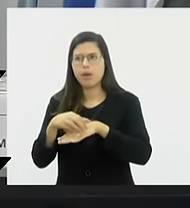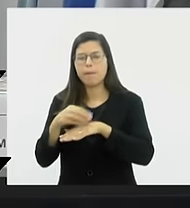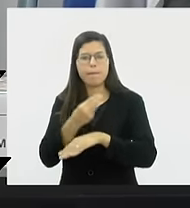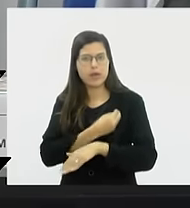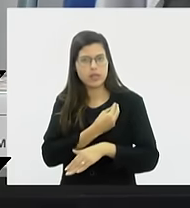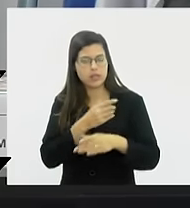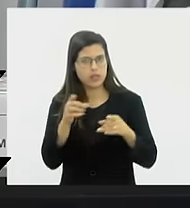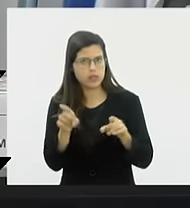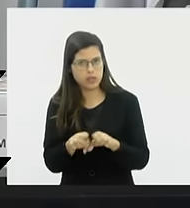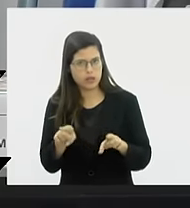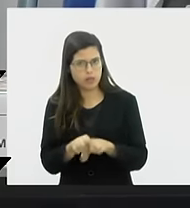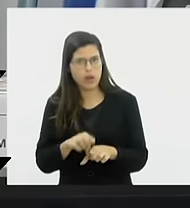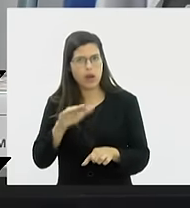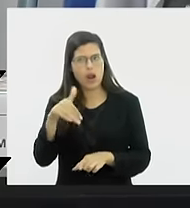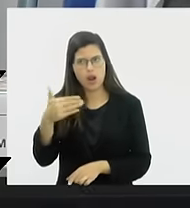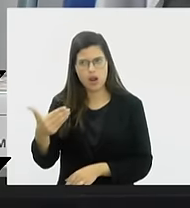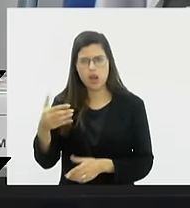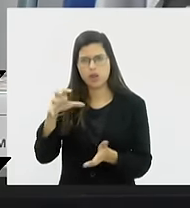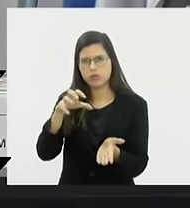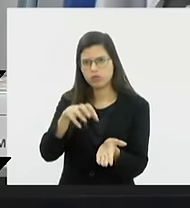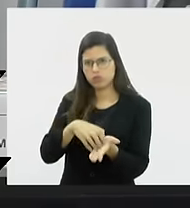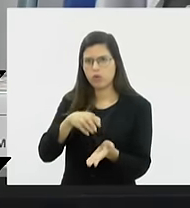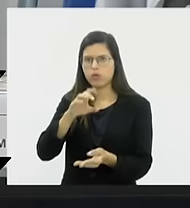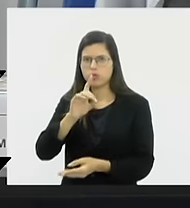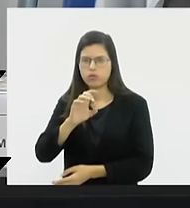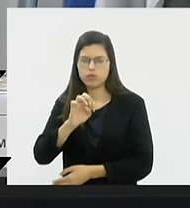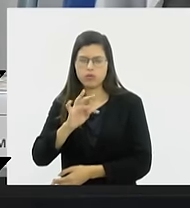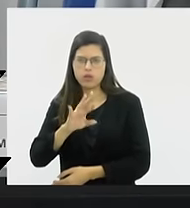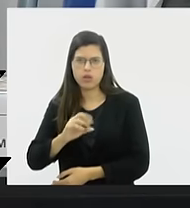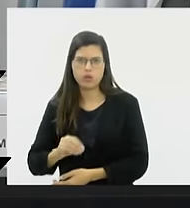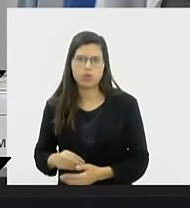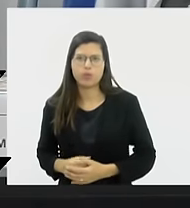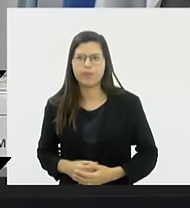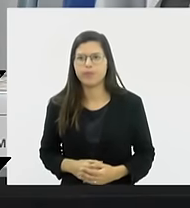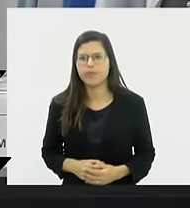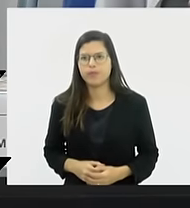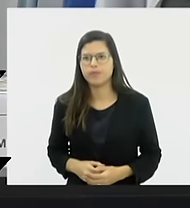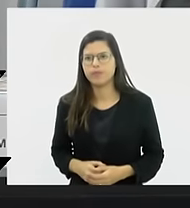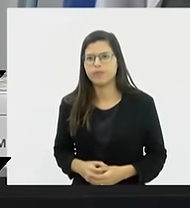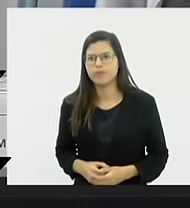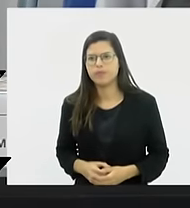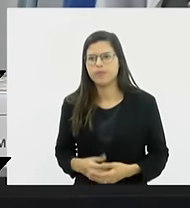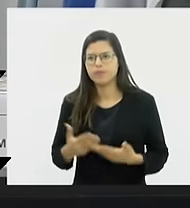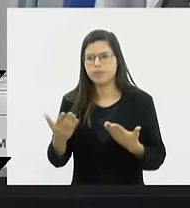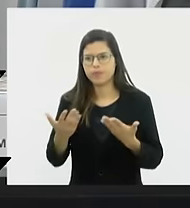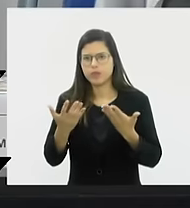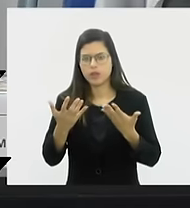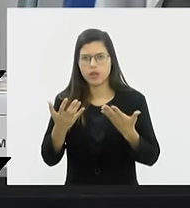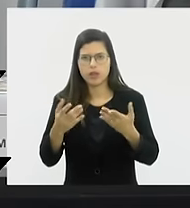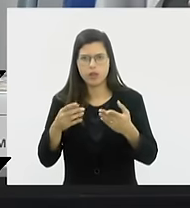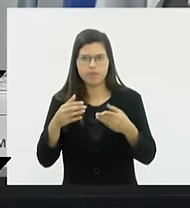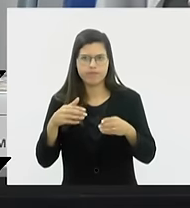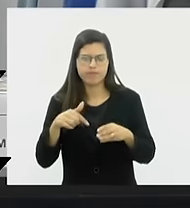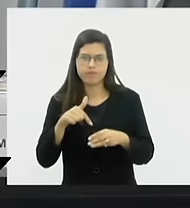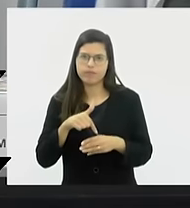além do órgão executivo, que é o DETRO. Eu queria deliberar aqui com os